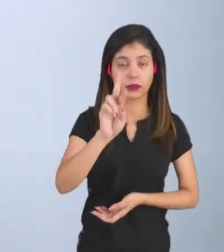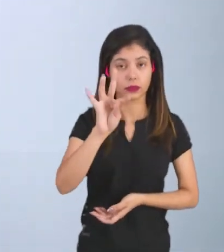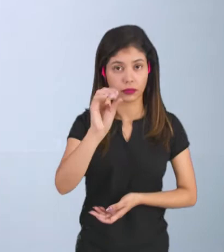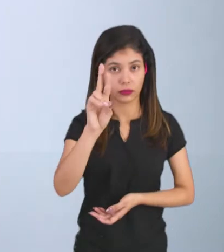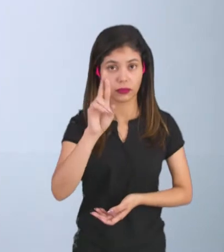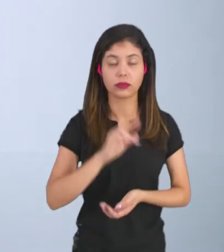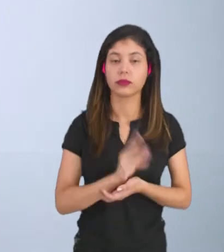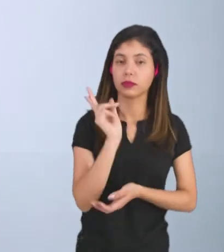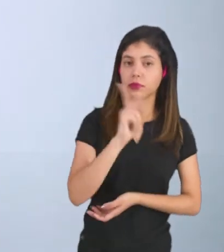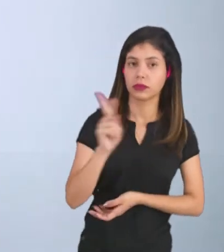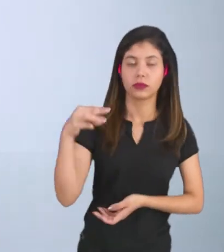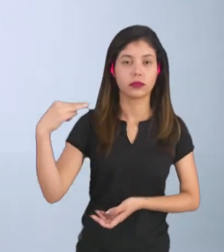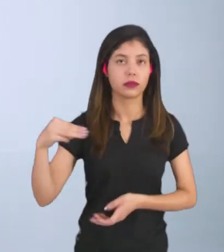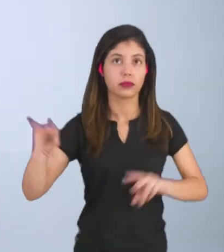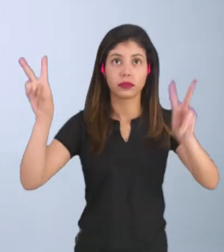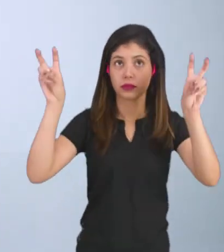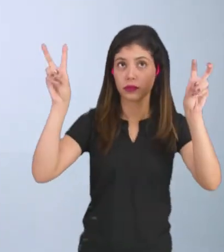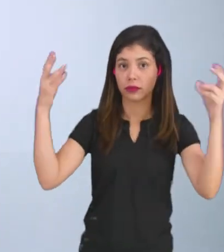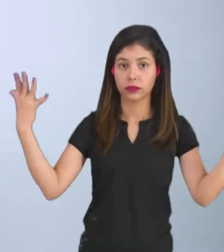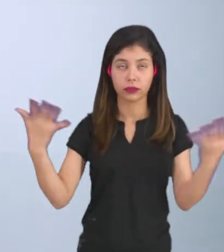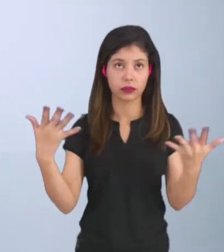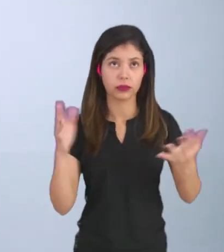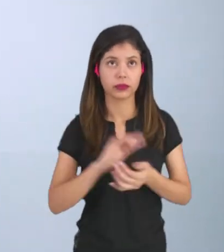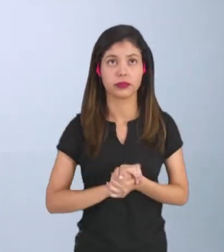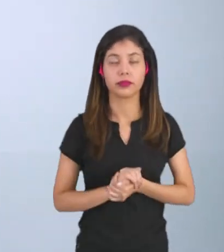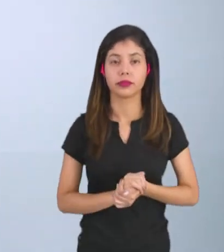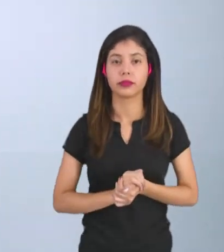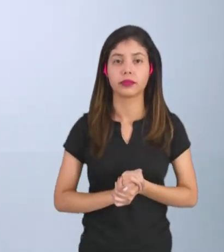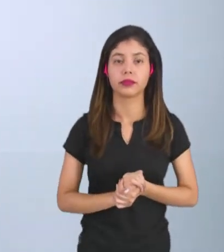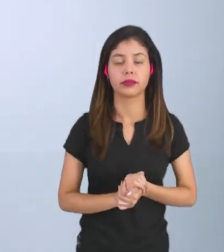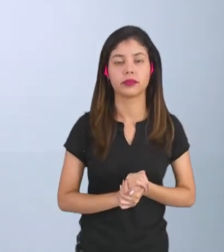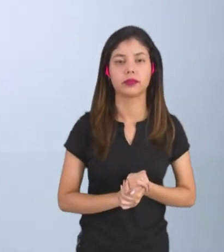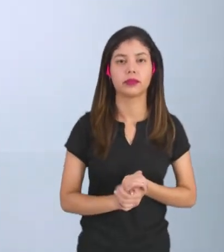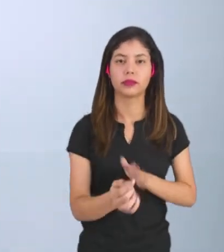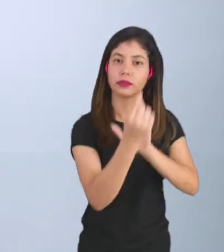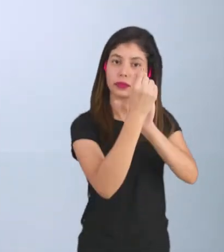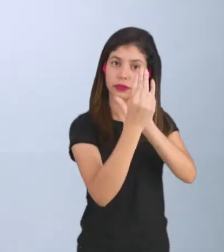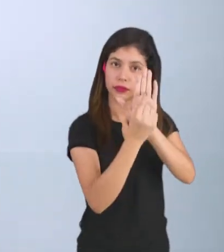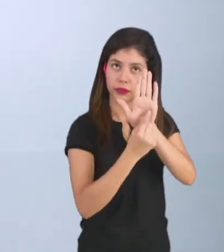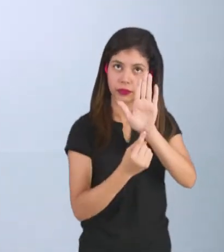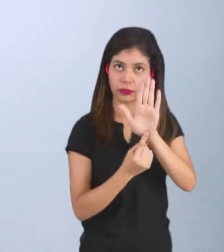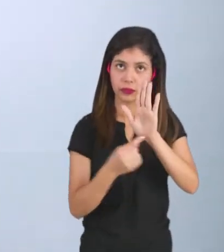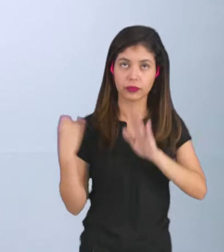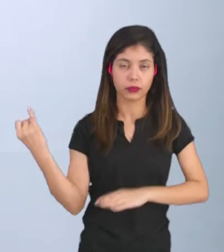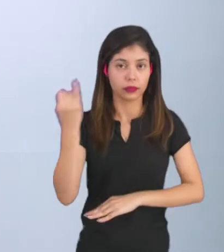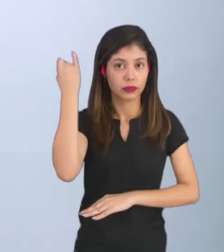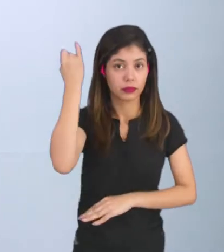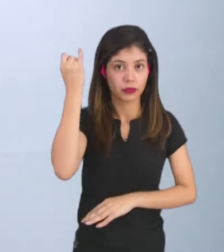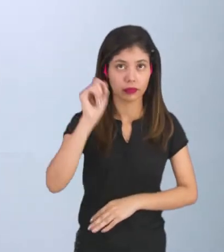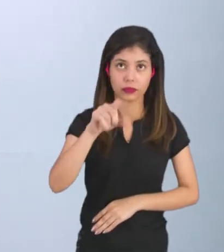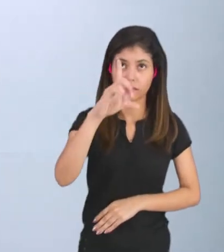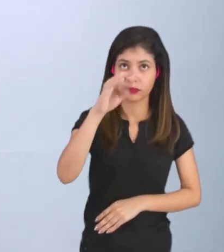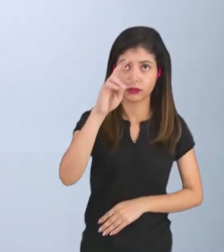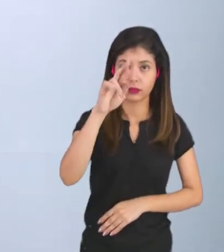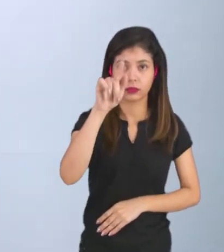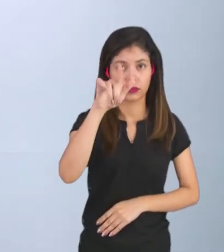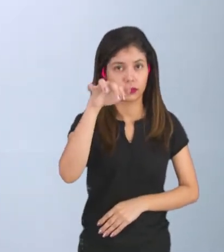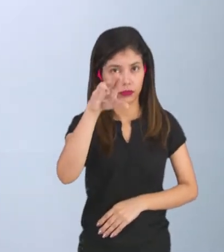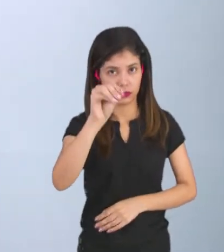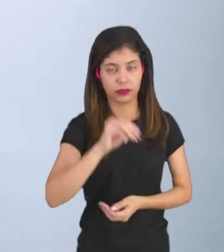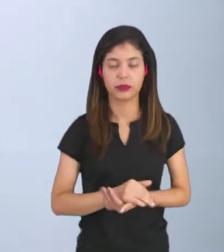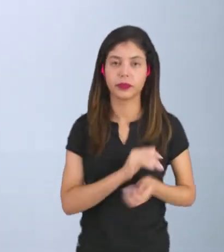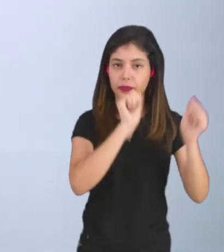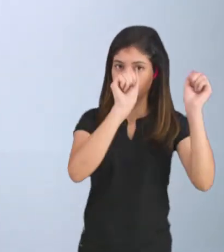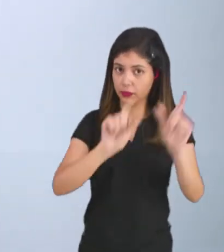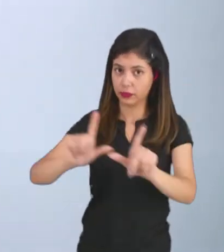de matemática, e o tema da nossa aula de hoje, da segunda série, é princípio fundamental da contagem. Então